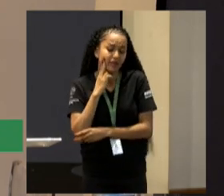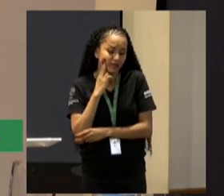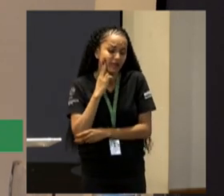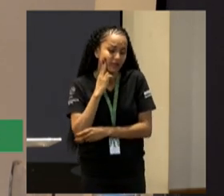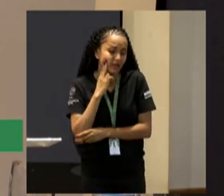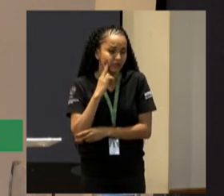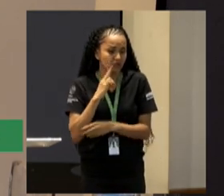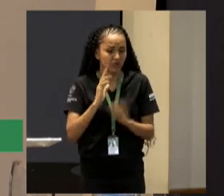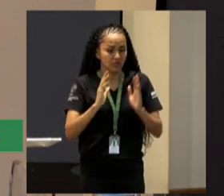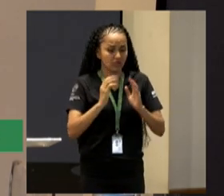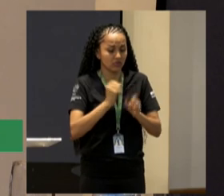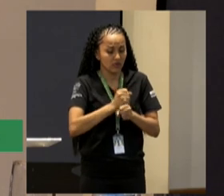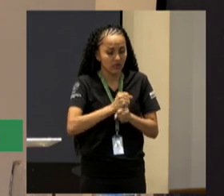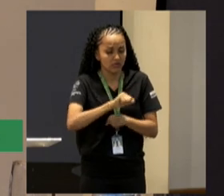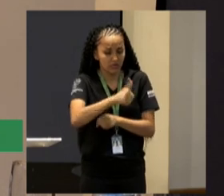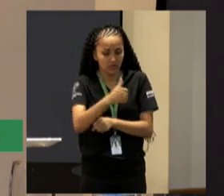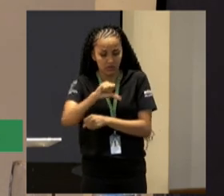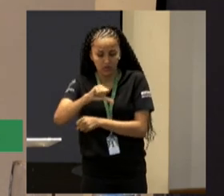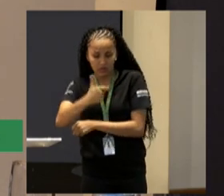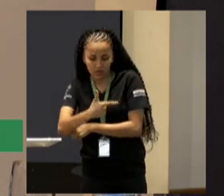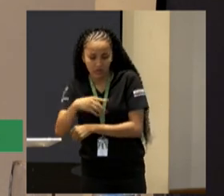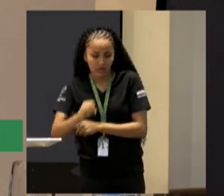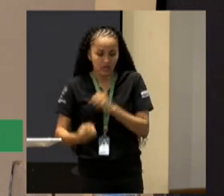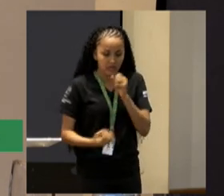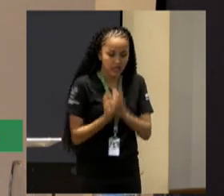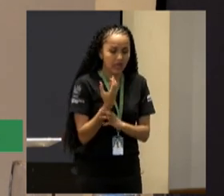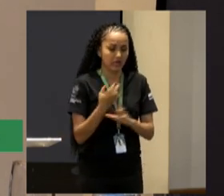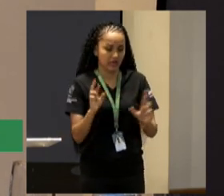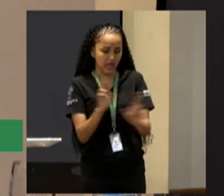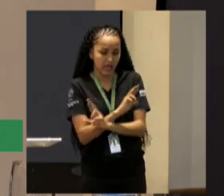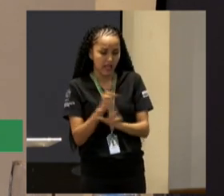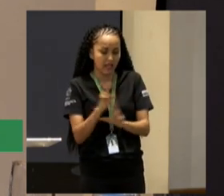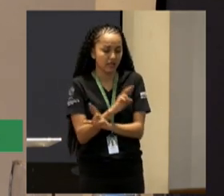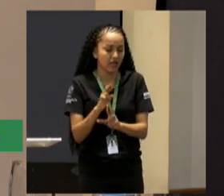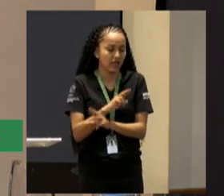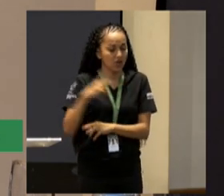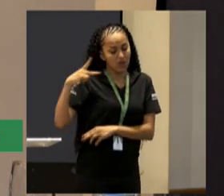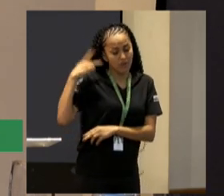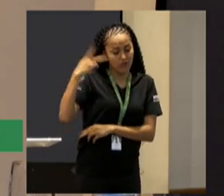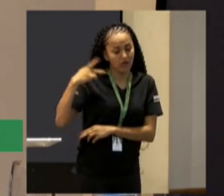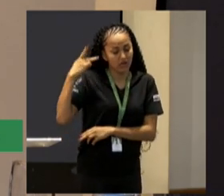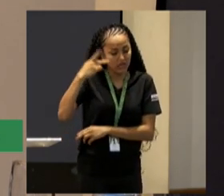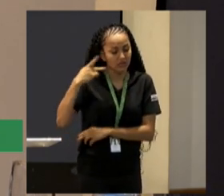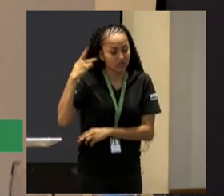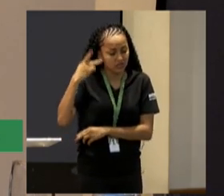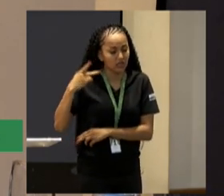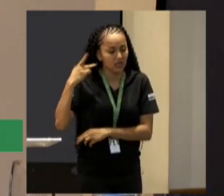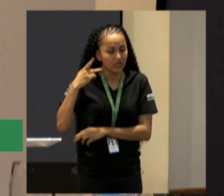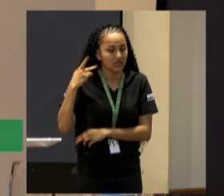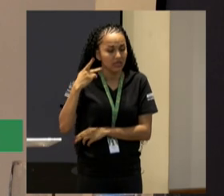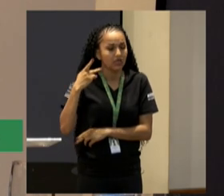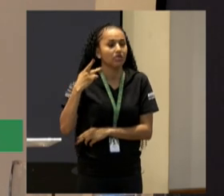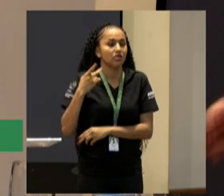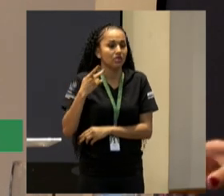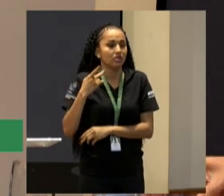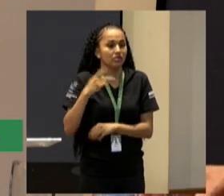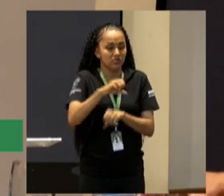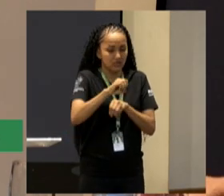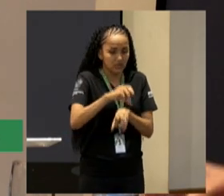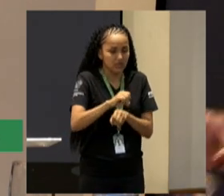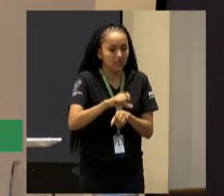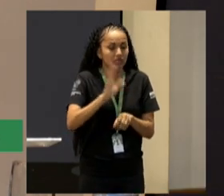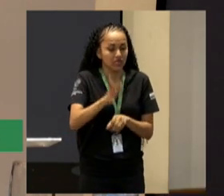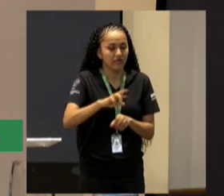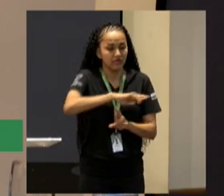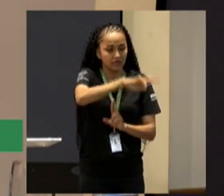partir de 1920, que estruturaram ações políticas e educacionais na capital catarinense, já fazendo referências